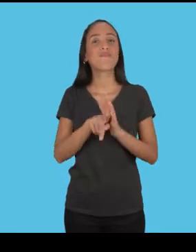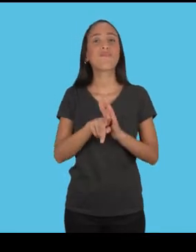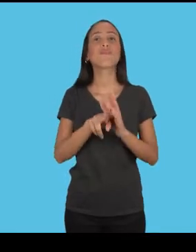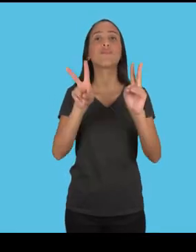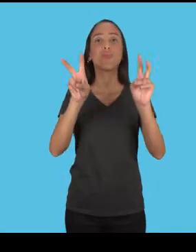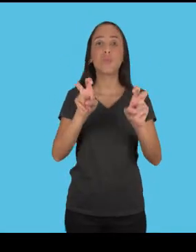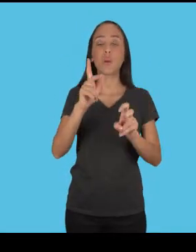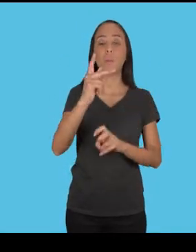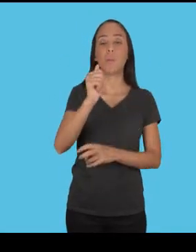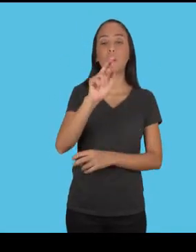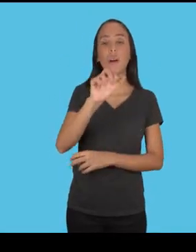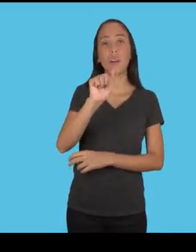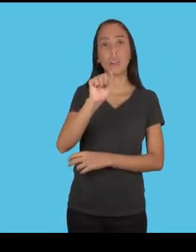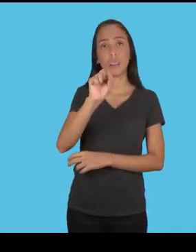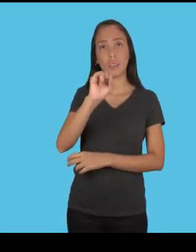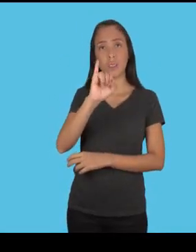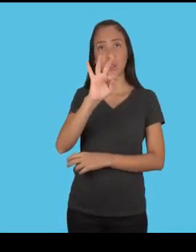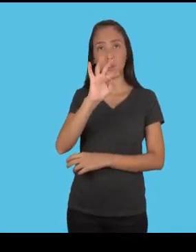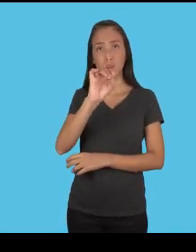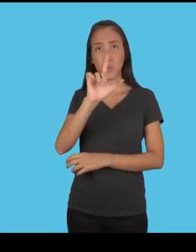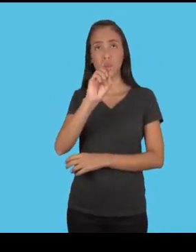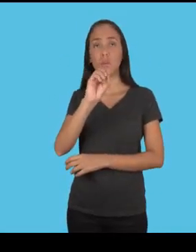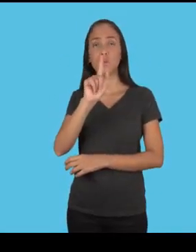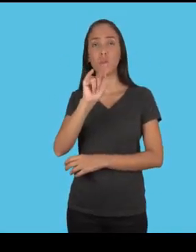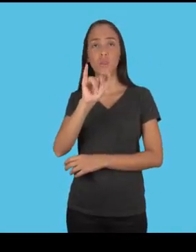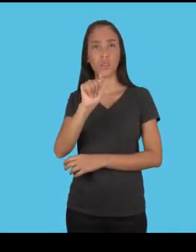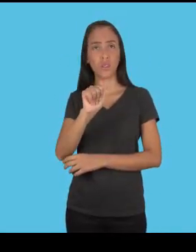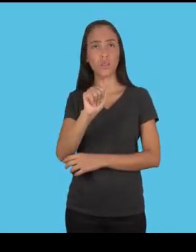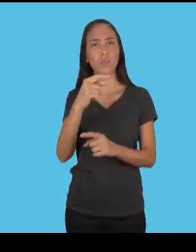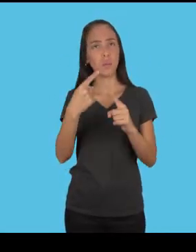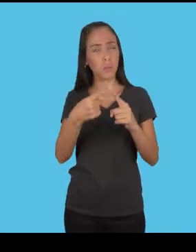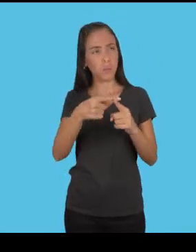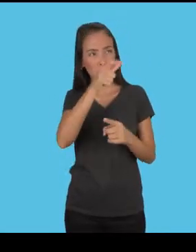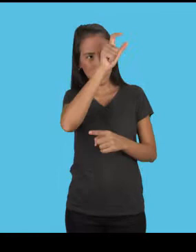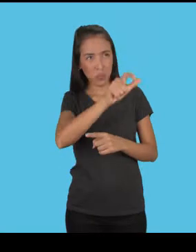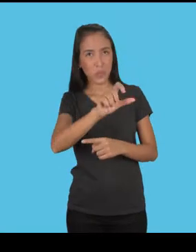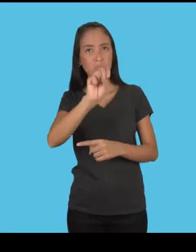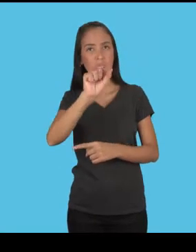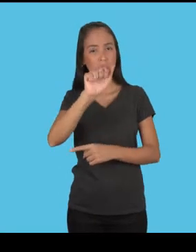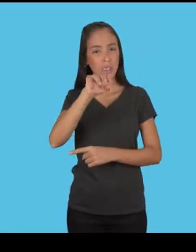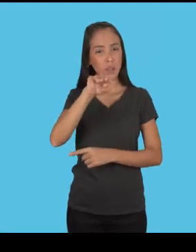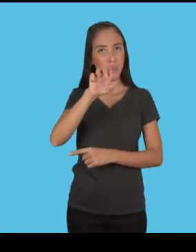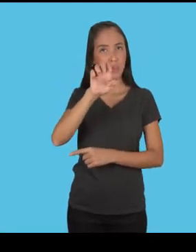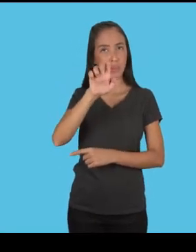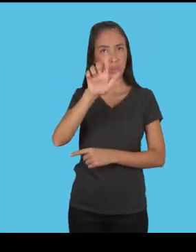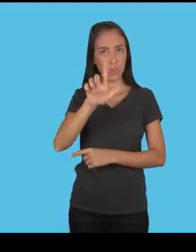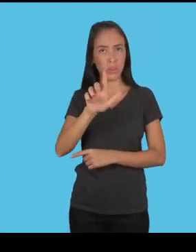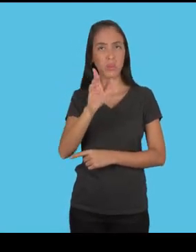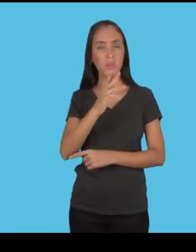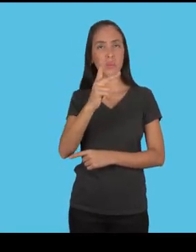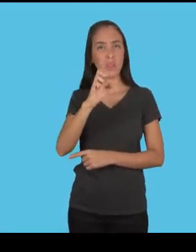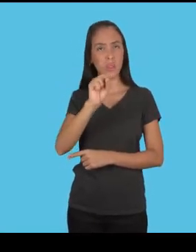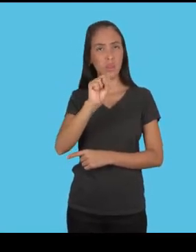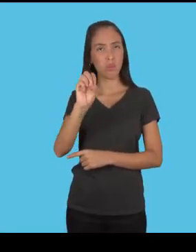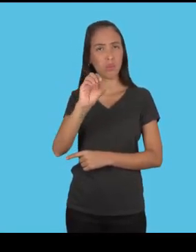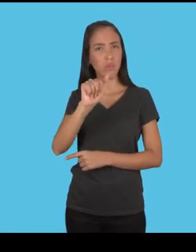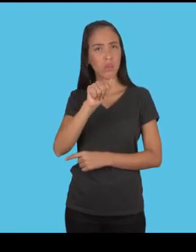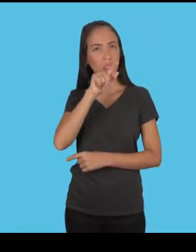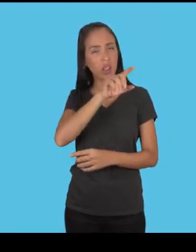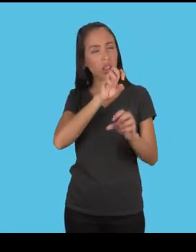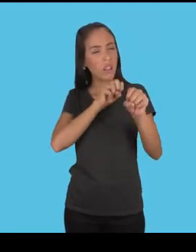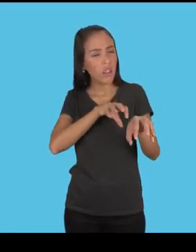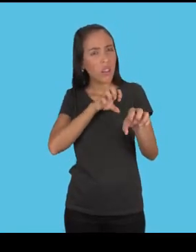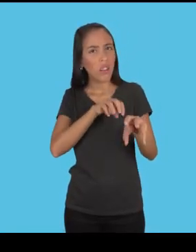parasitologia, porque o Samuel Pessoa dava um ensino que era